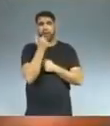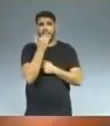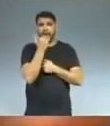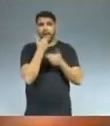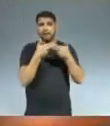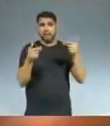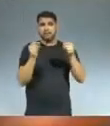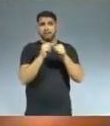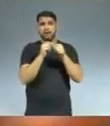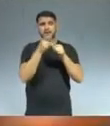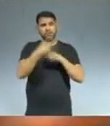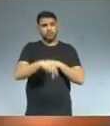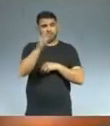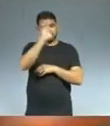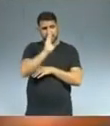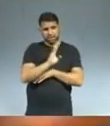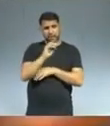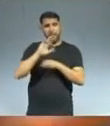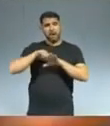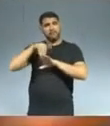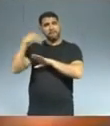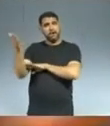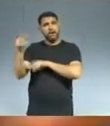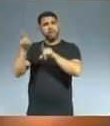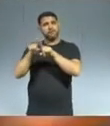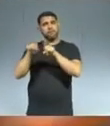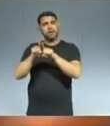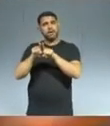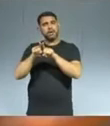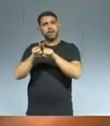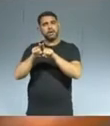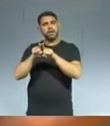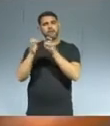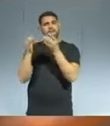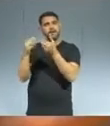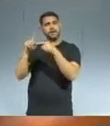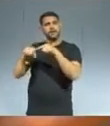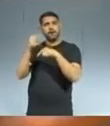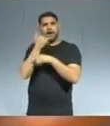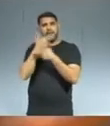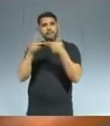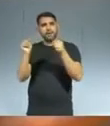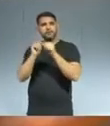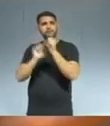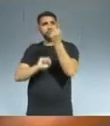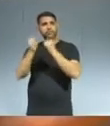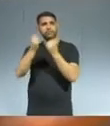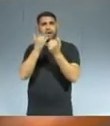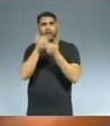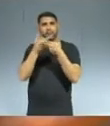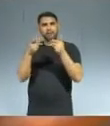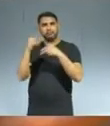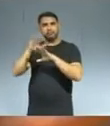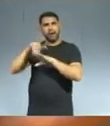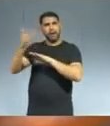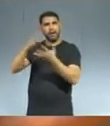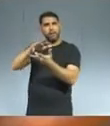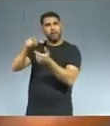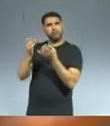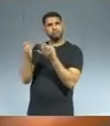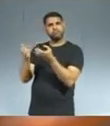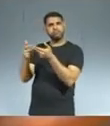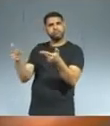alimentar não só Nacional interna mas também mundial a importância que nós temos hoje no sentido de produzir alimentos para o mundo